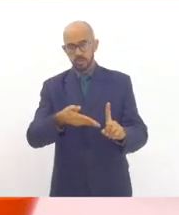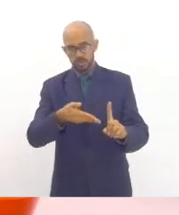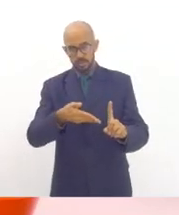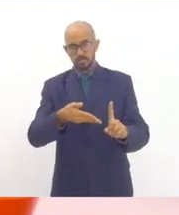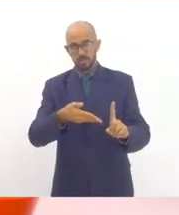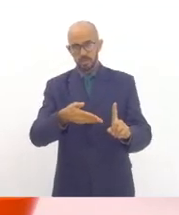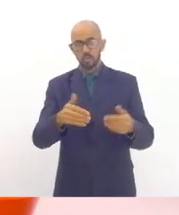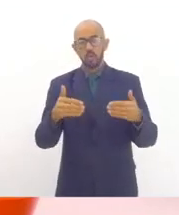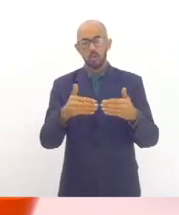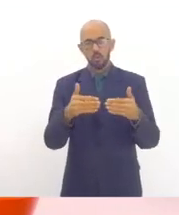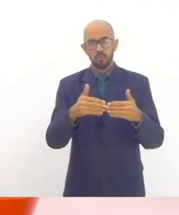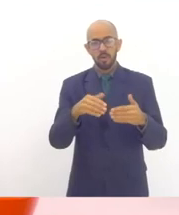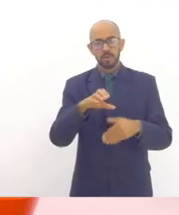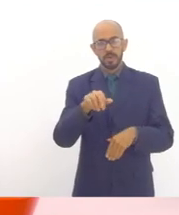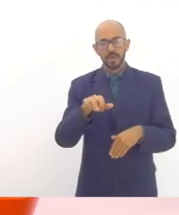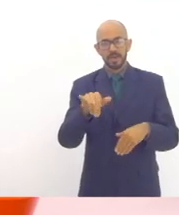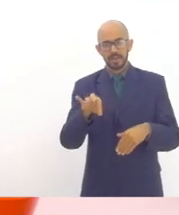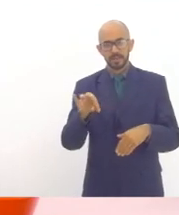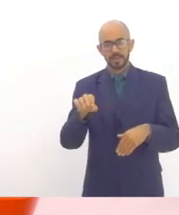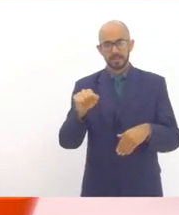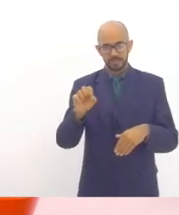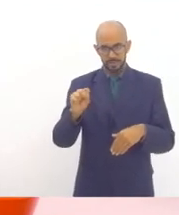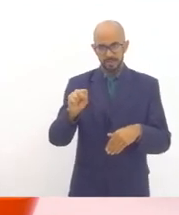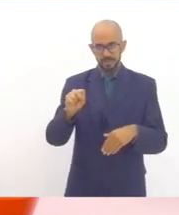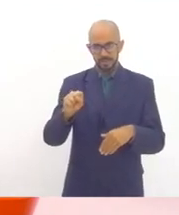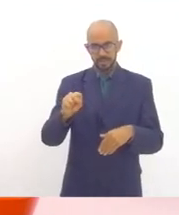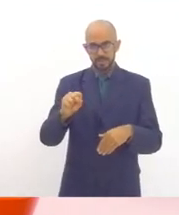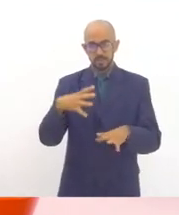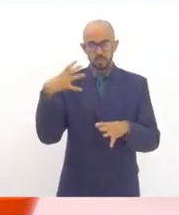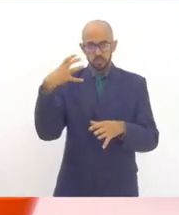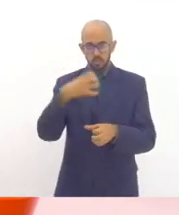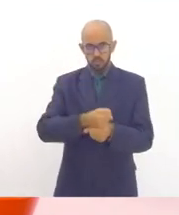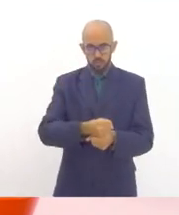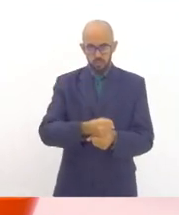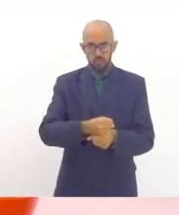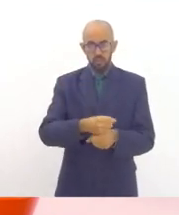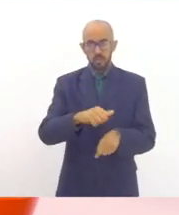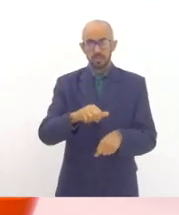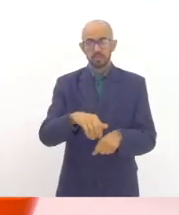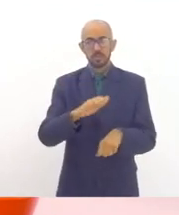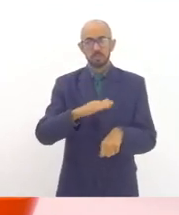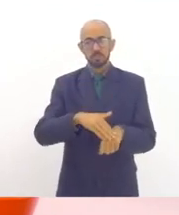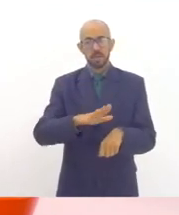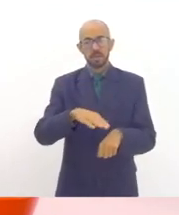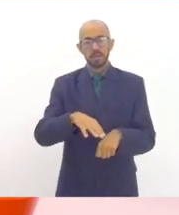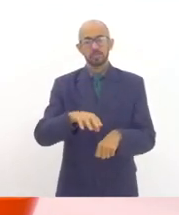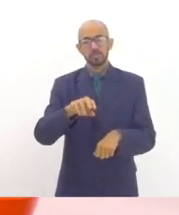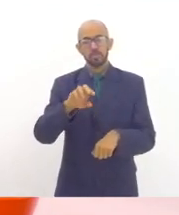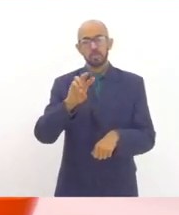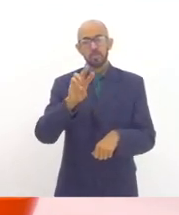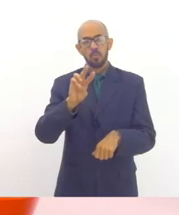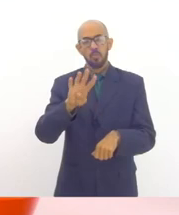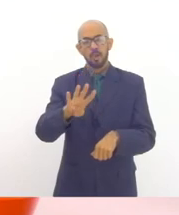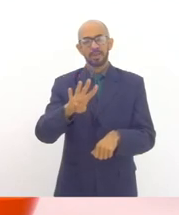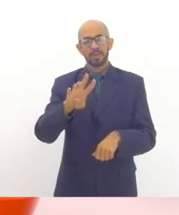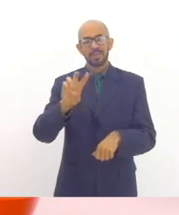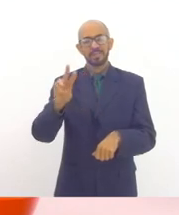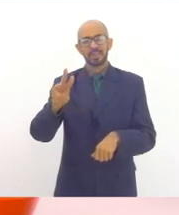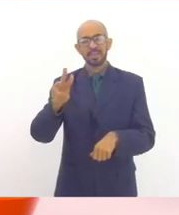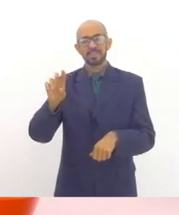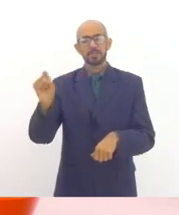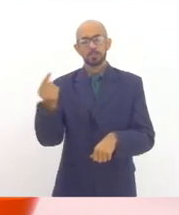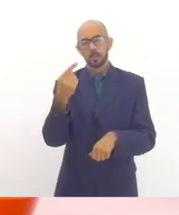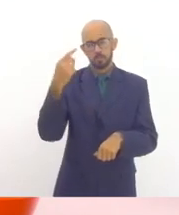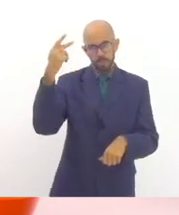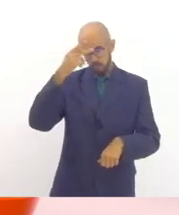Janeiro, e o total de pessoas reconhecidas chegou a atingir a marca de 43 mil. Sendo assim,